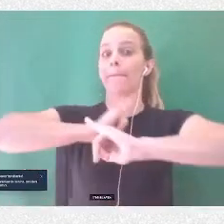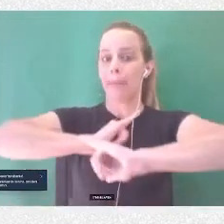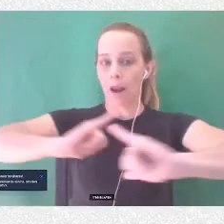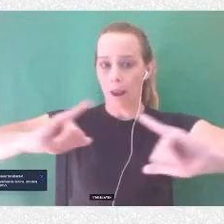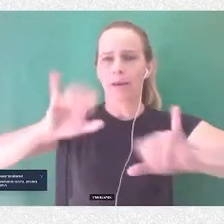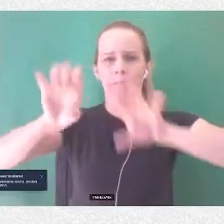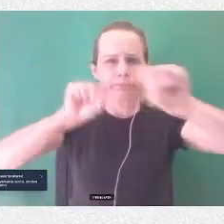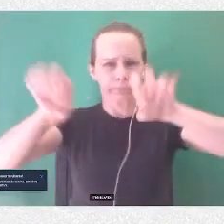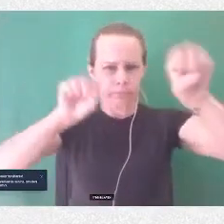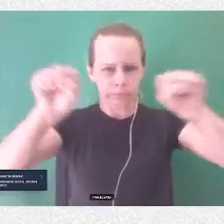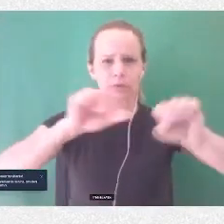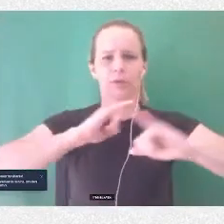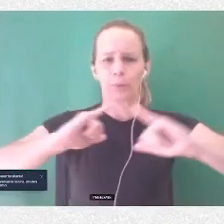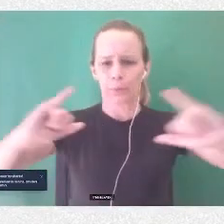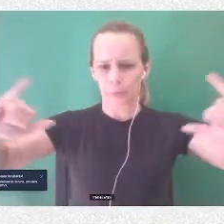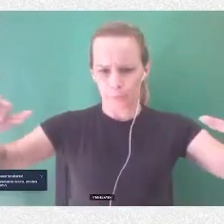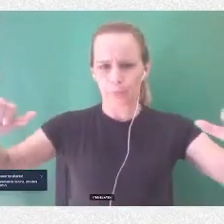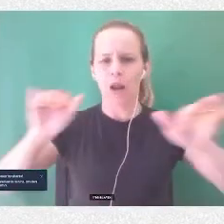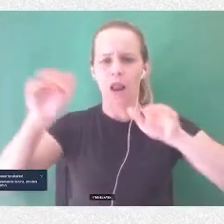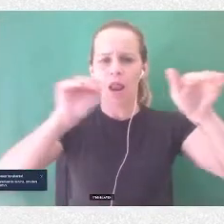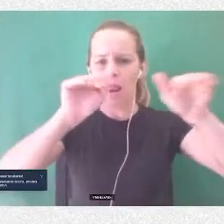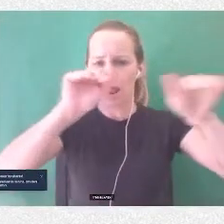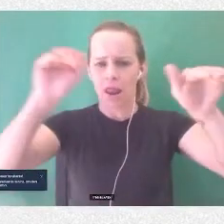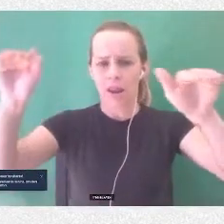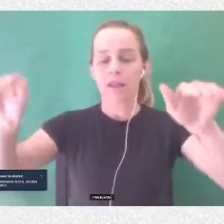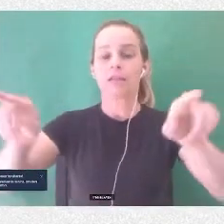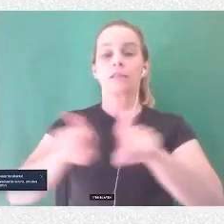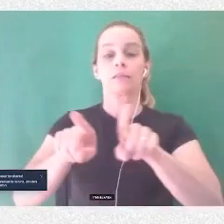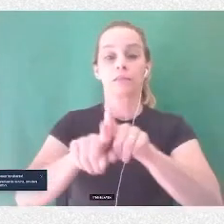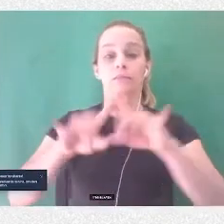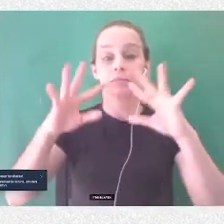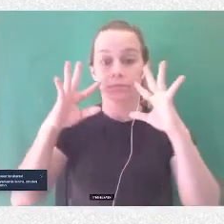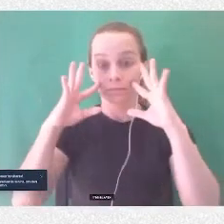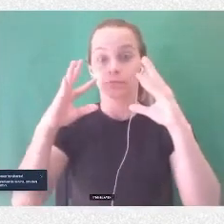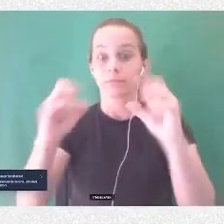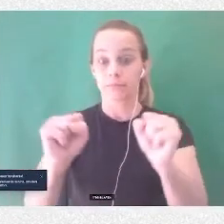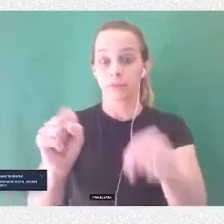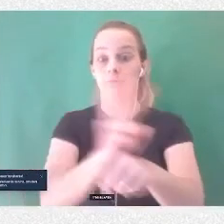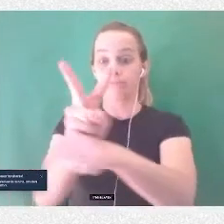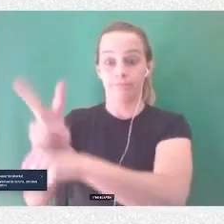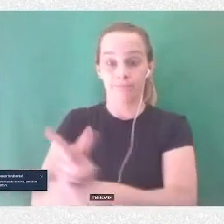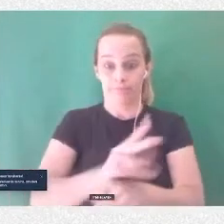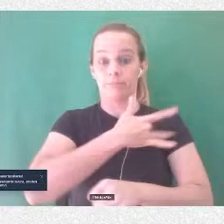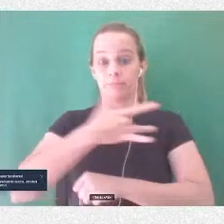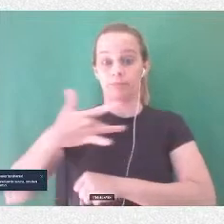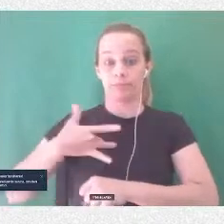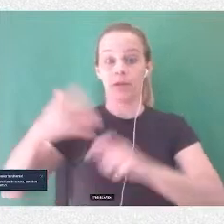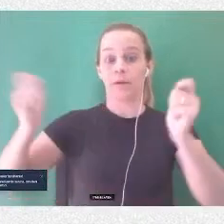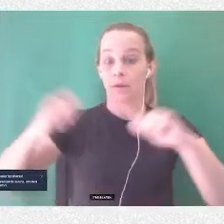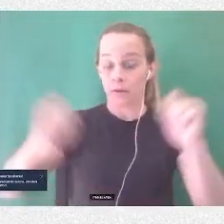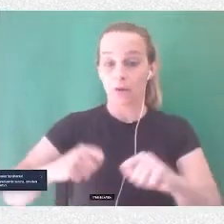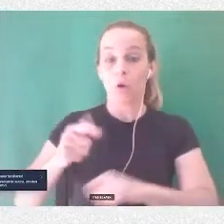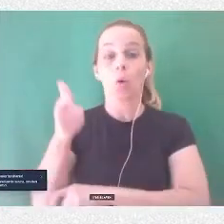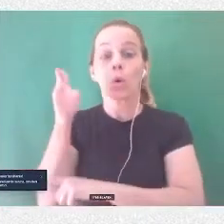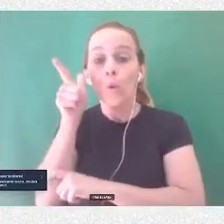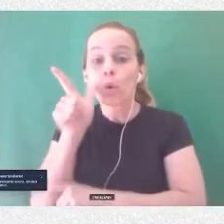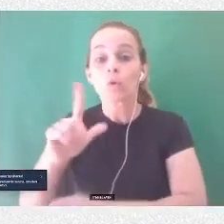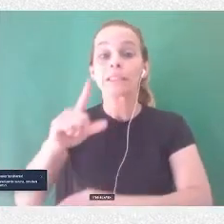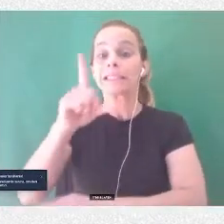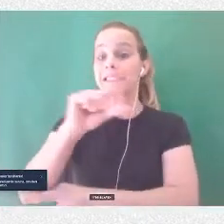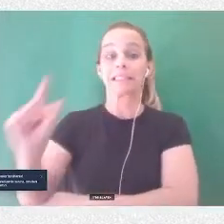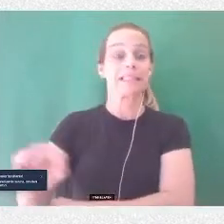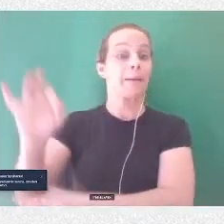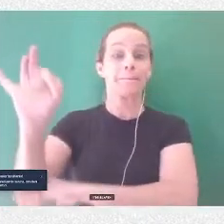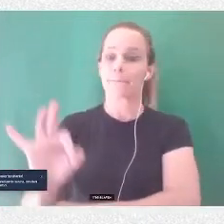buscas ativas realizadas pelos nossos departamentos de atenção primária e vigilância em saúde para que possamos, de fato, alcançar 100%